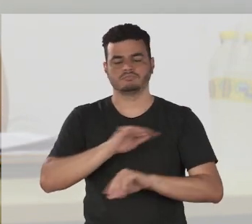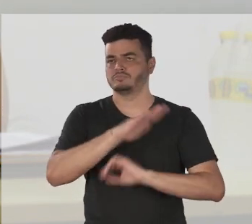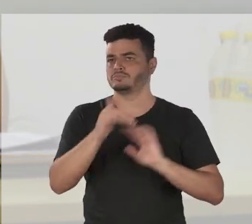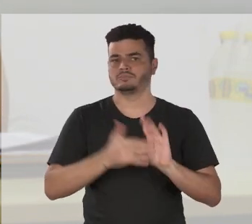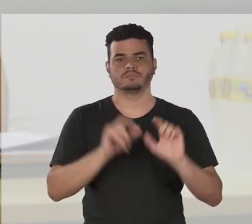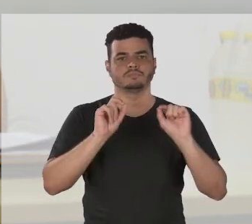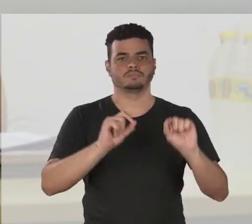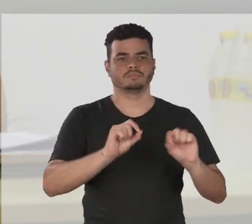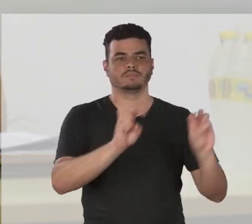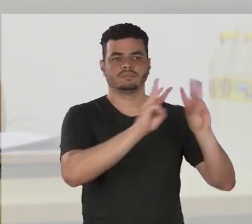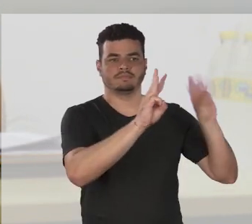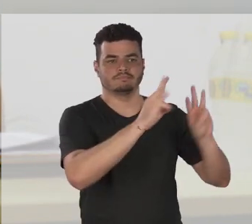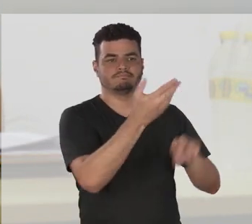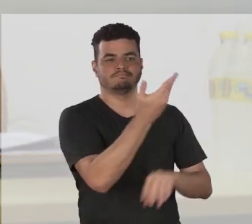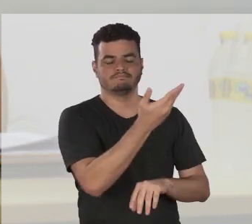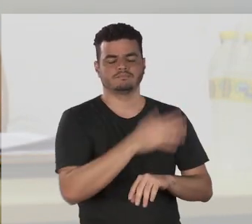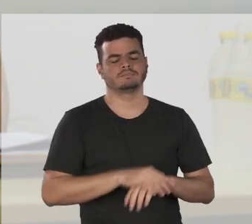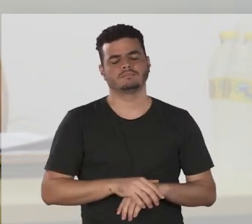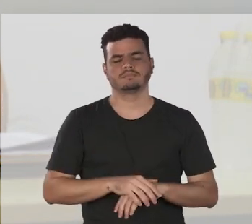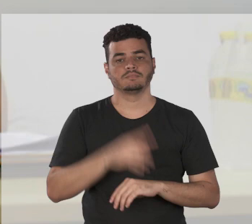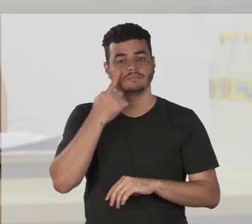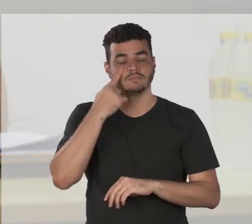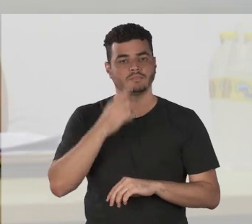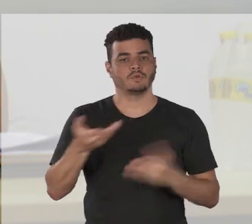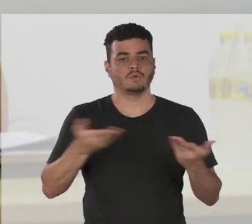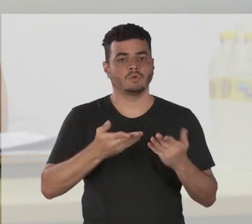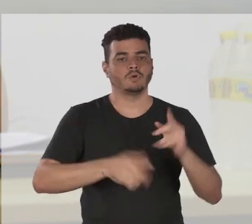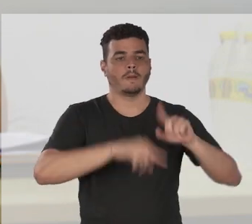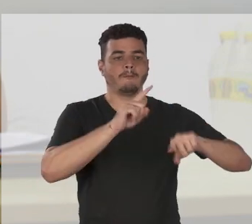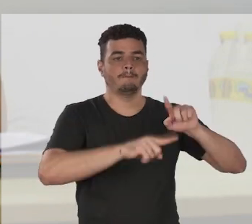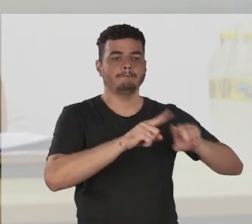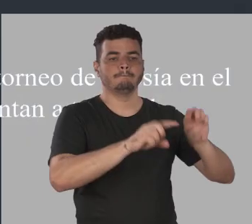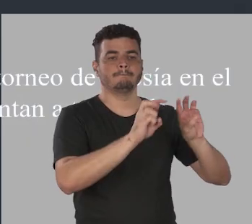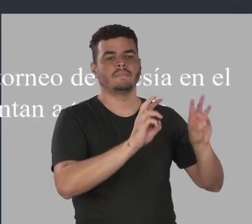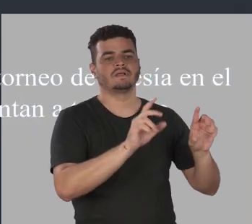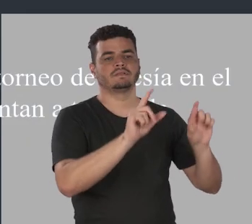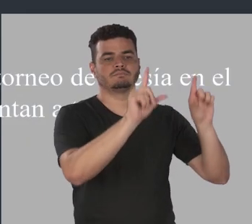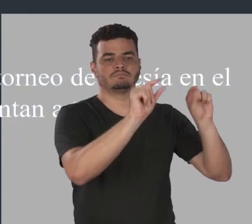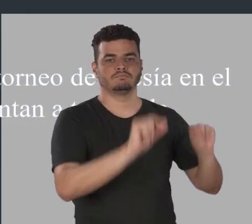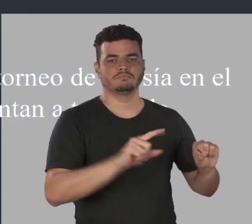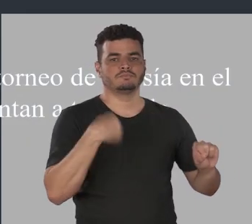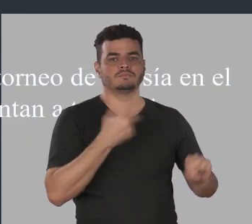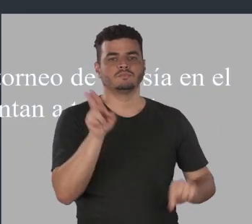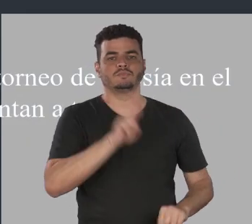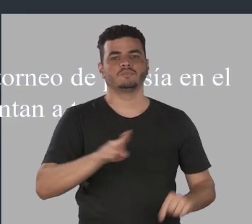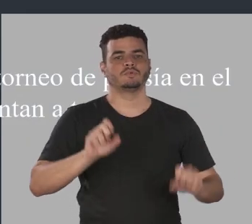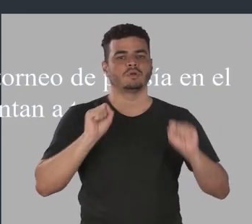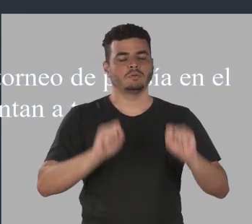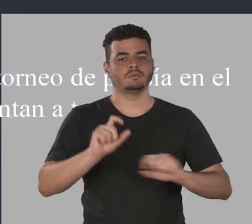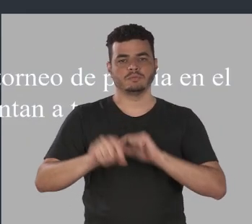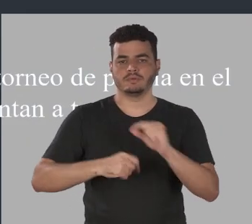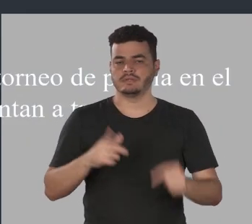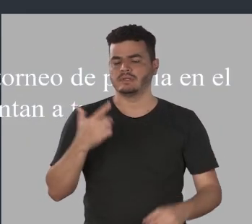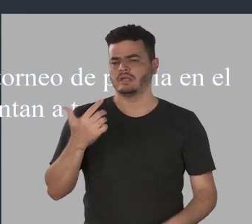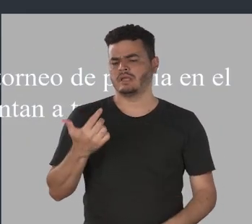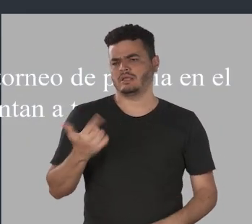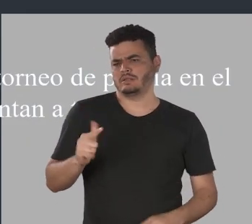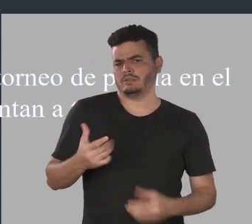ou seja, em todo esse espaço. Os recursos virtuais que a gente pode utilizar na aula de